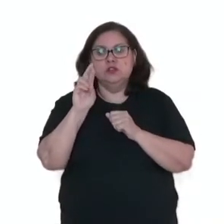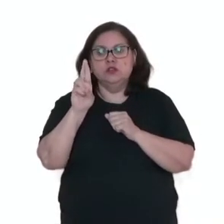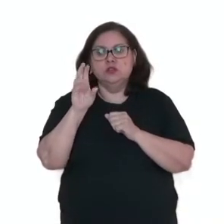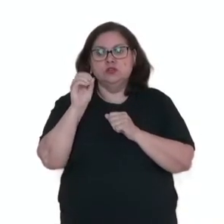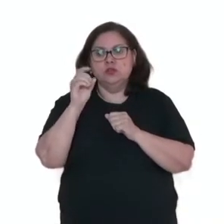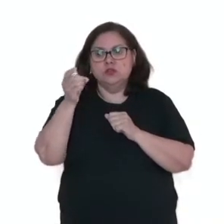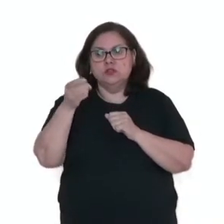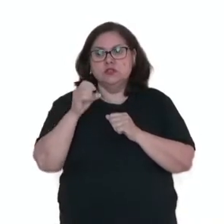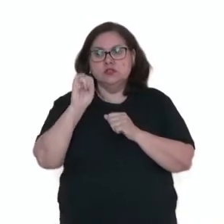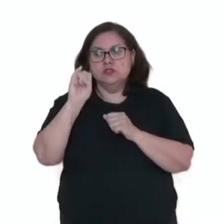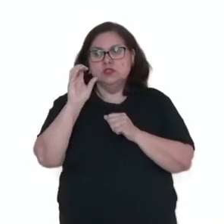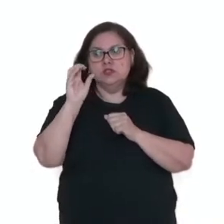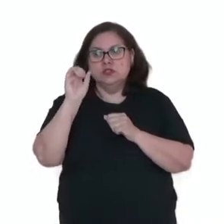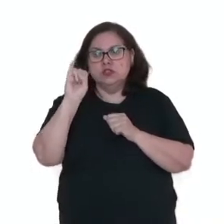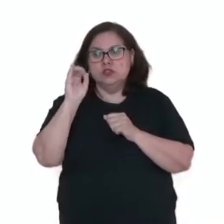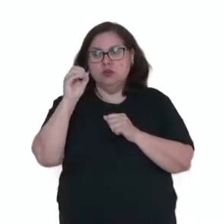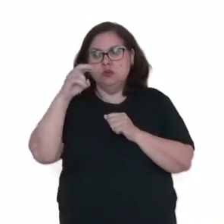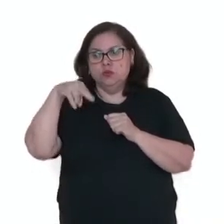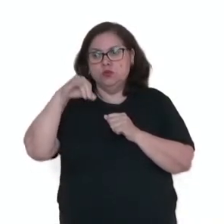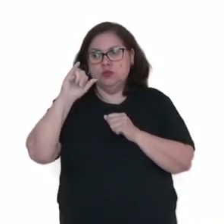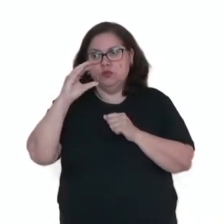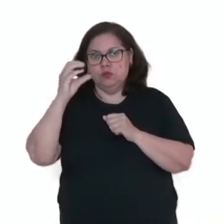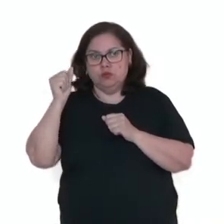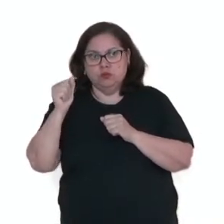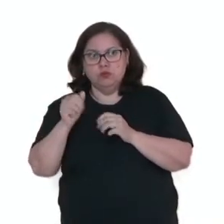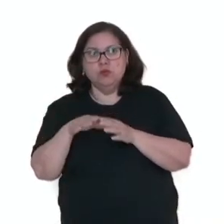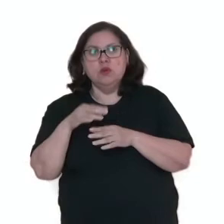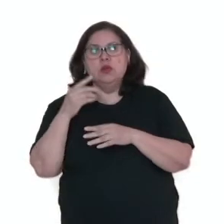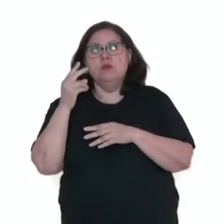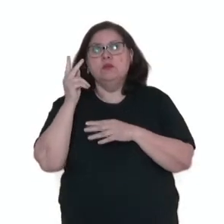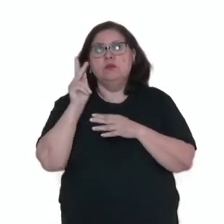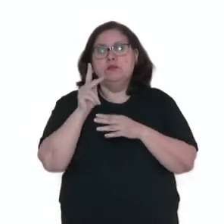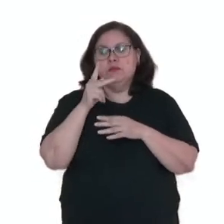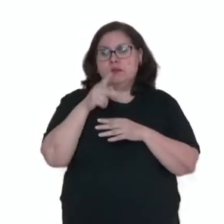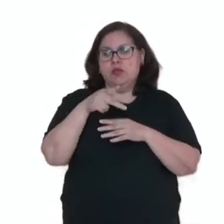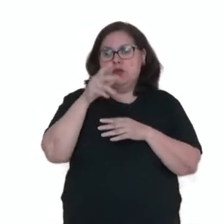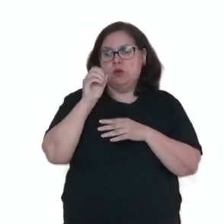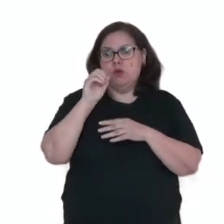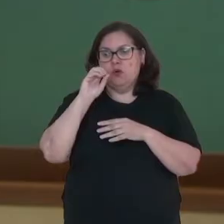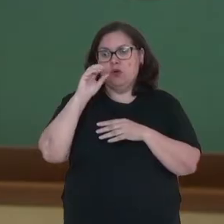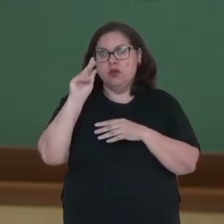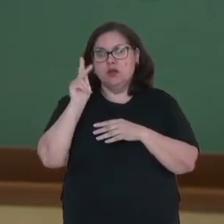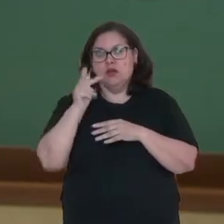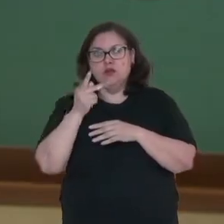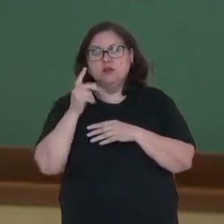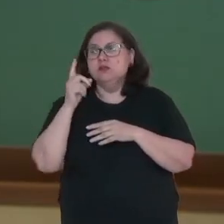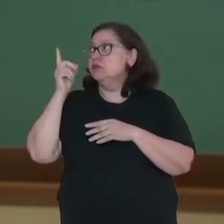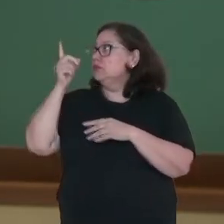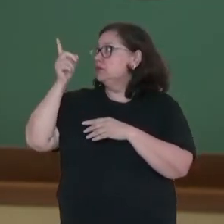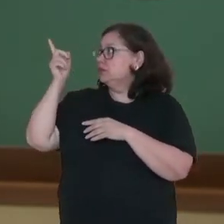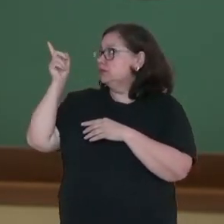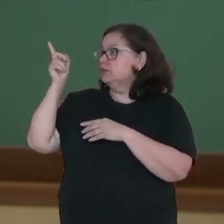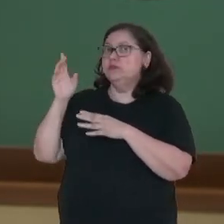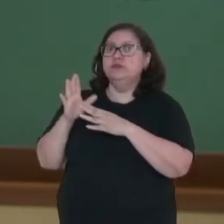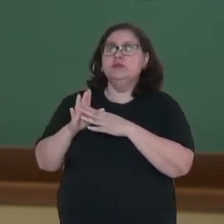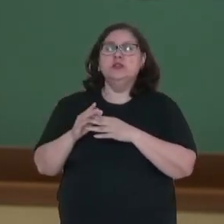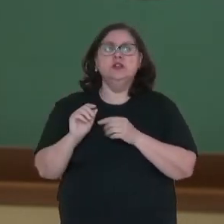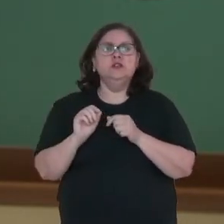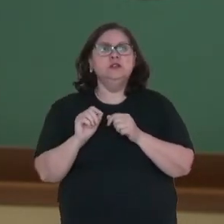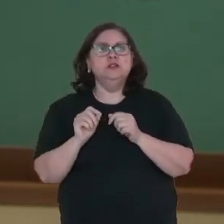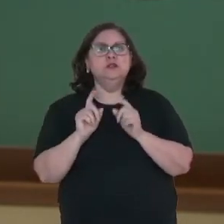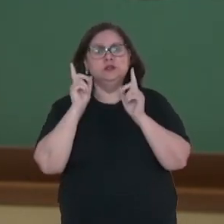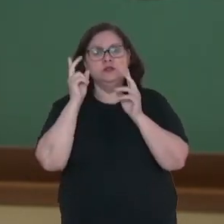hidroxiliônico, o pH é potencial hidrogiônico. O pOH, potencial hidroxiliônico, vai